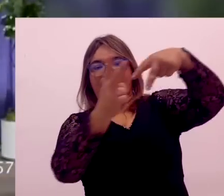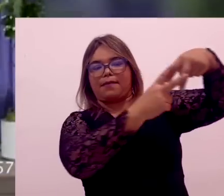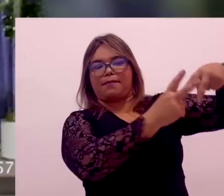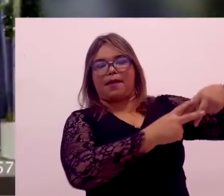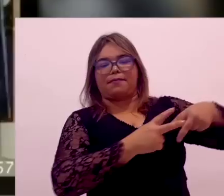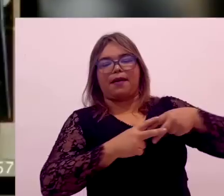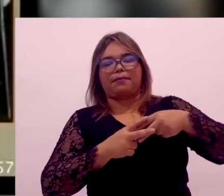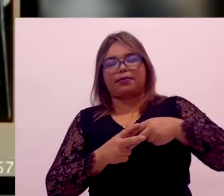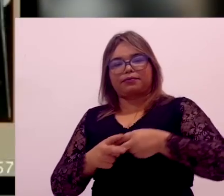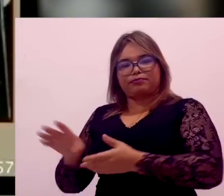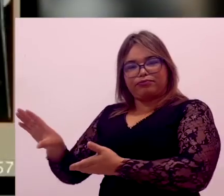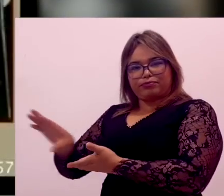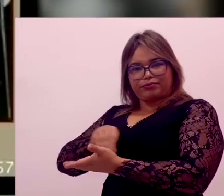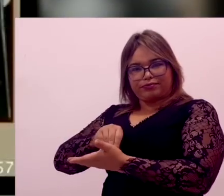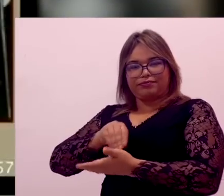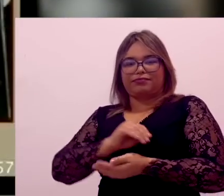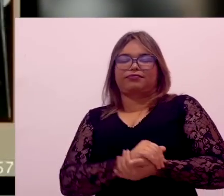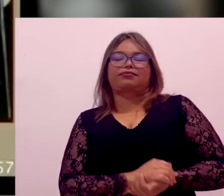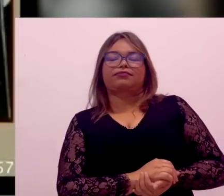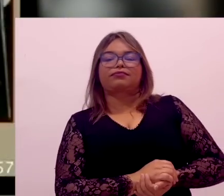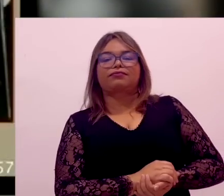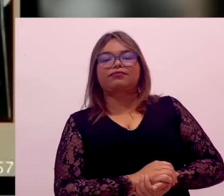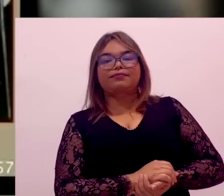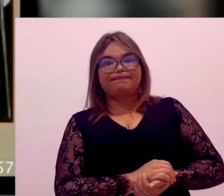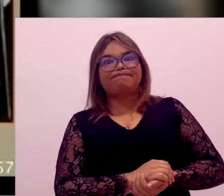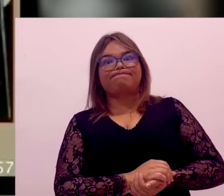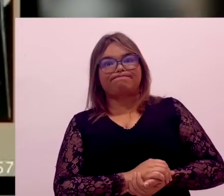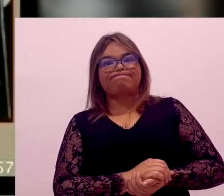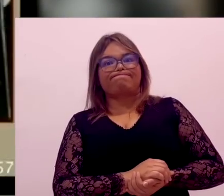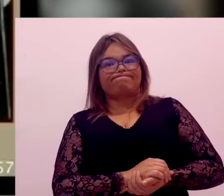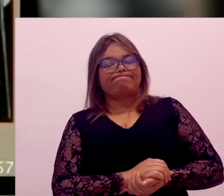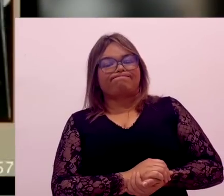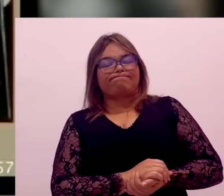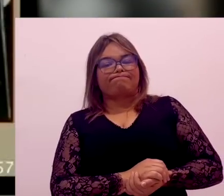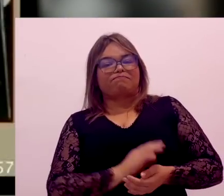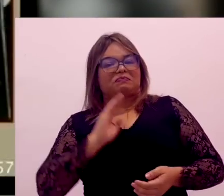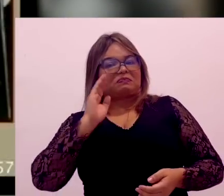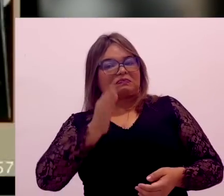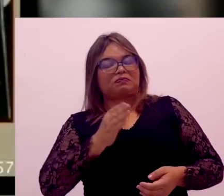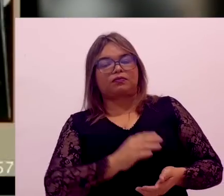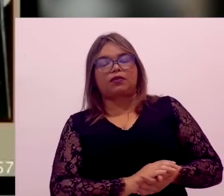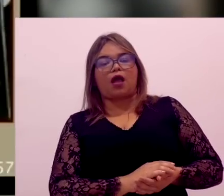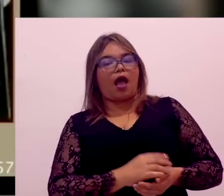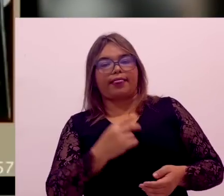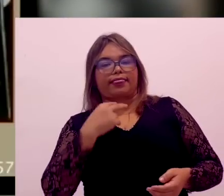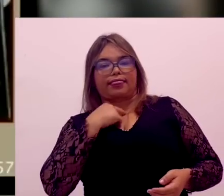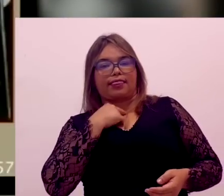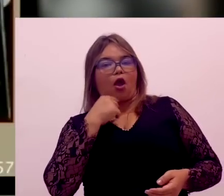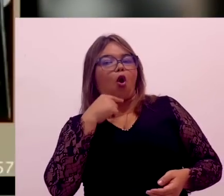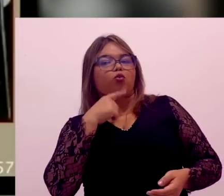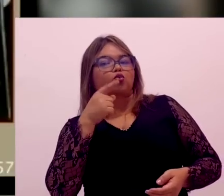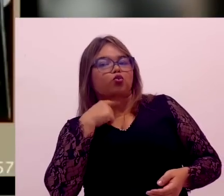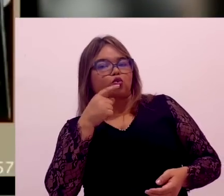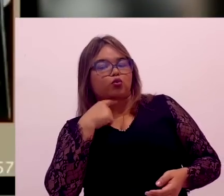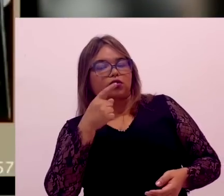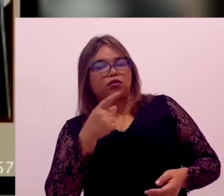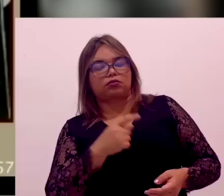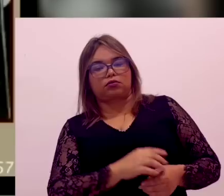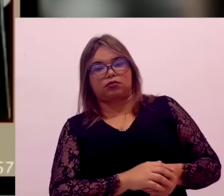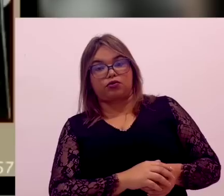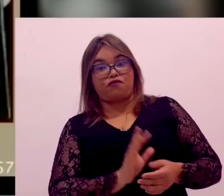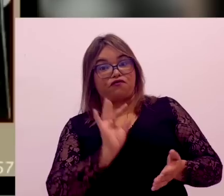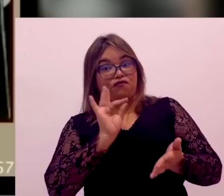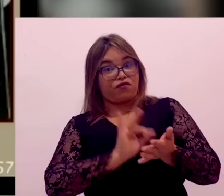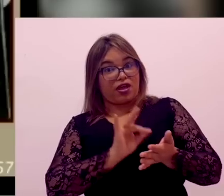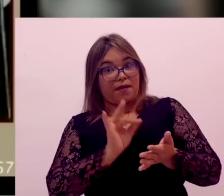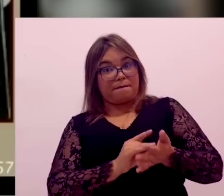direto. Não pode haver dúvidas a respeito disso. O verdadeiro maçom não se limita à religião. Ele